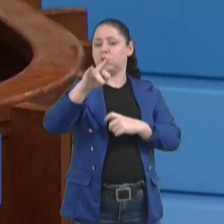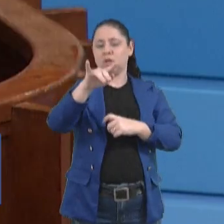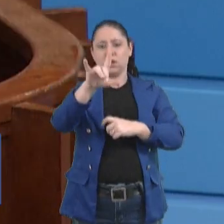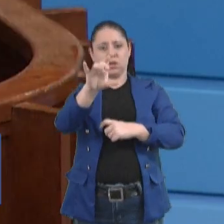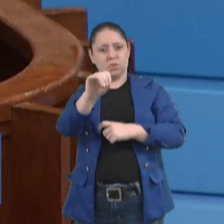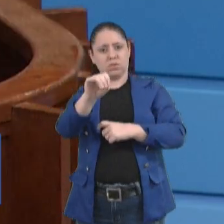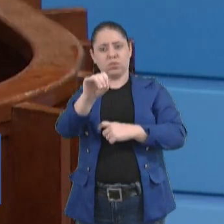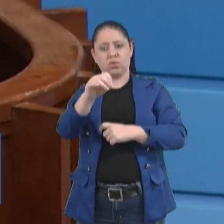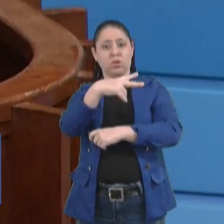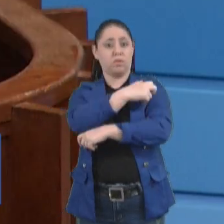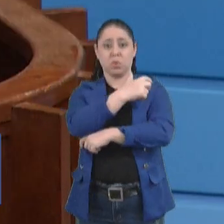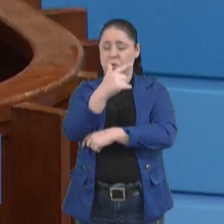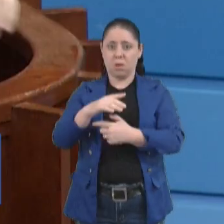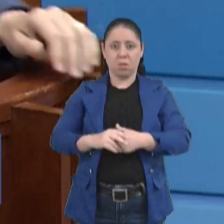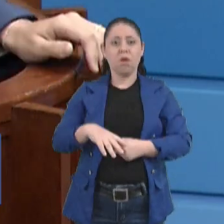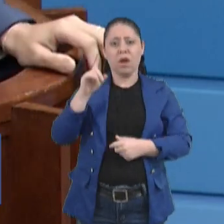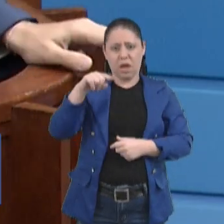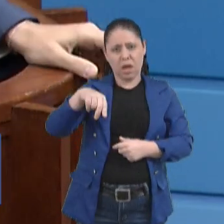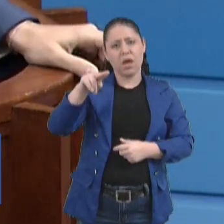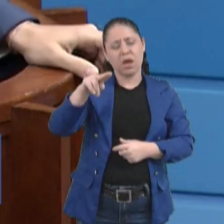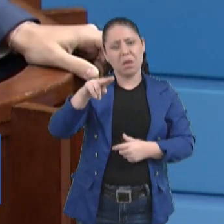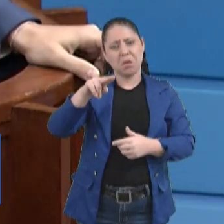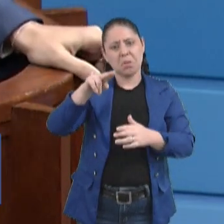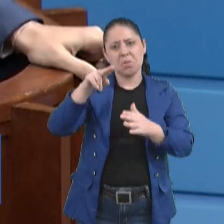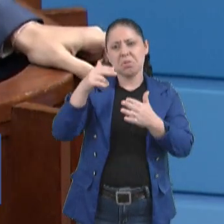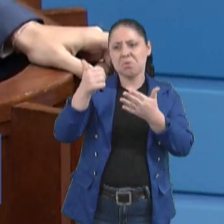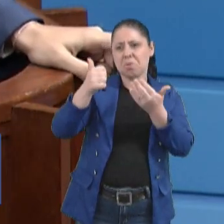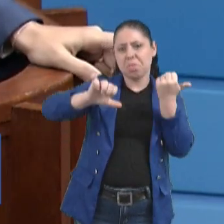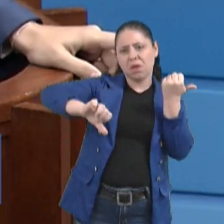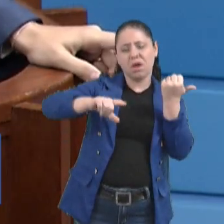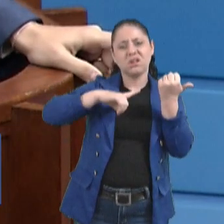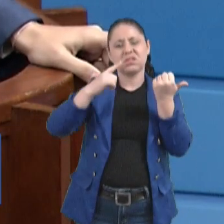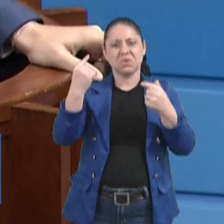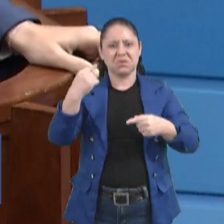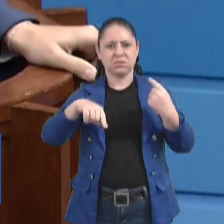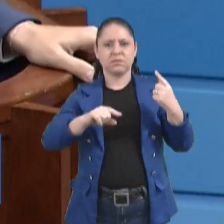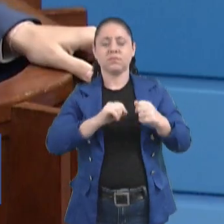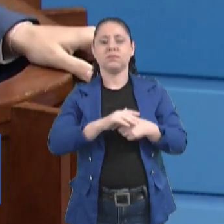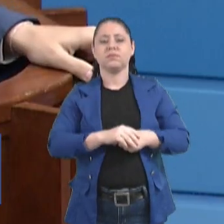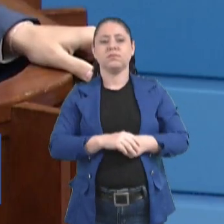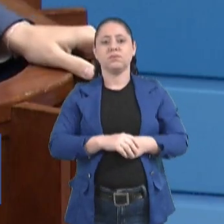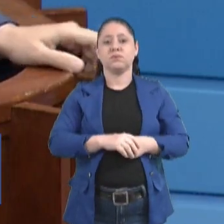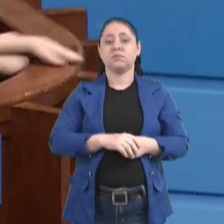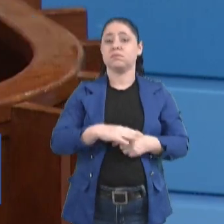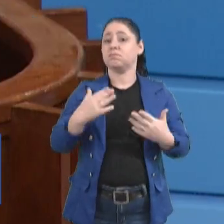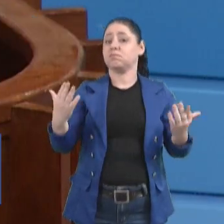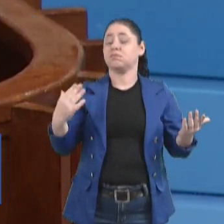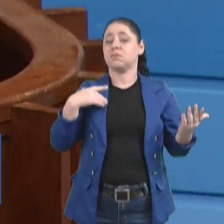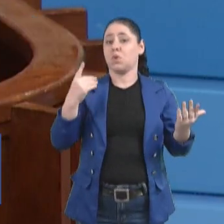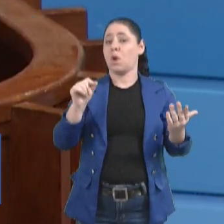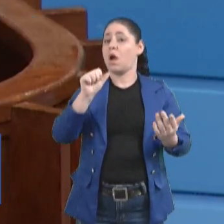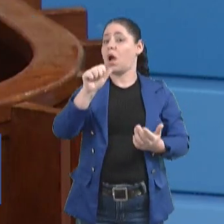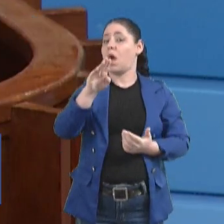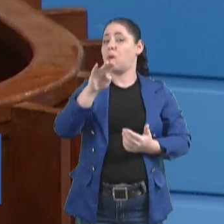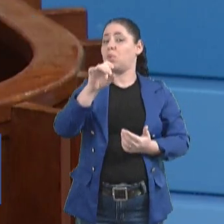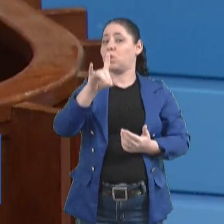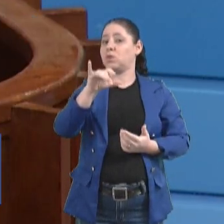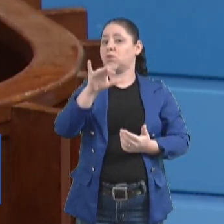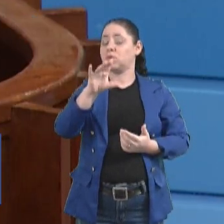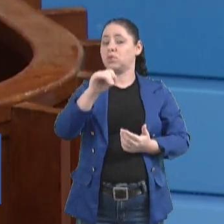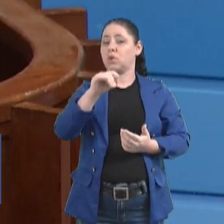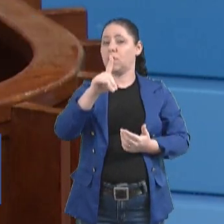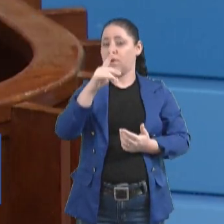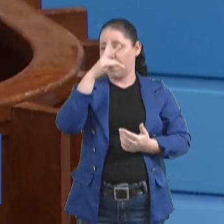Alckmin. Seria um negacionista por não completar o seu calendário vacinal? Seria um abolicionista? Seria